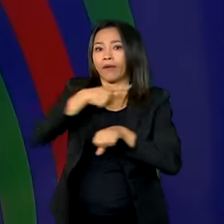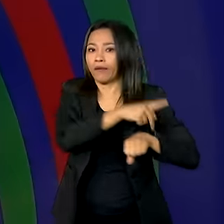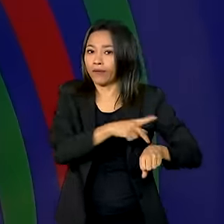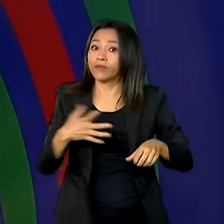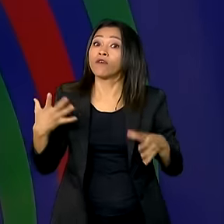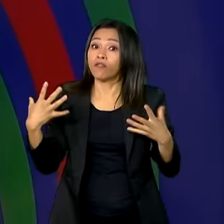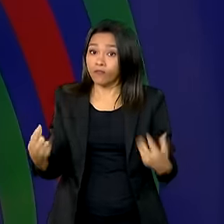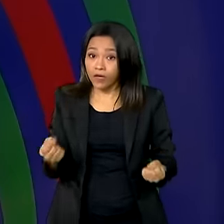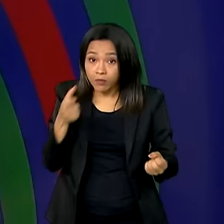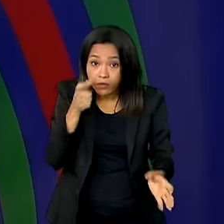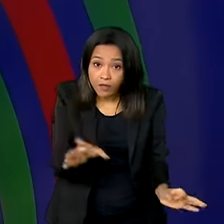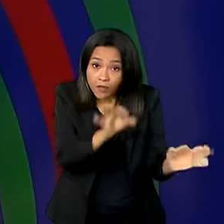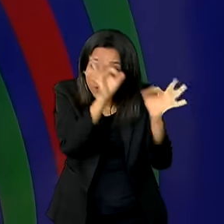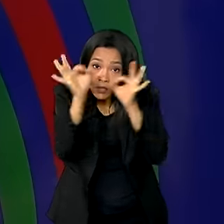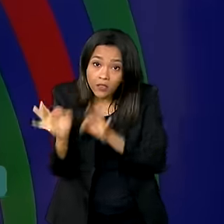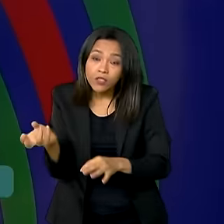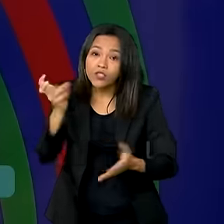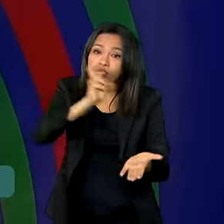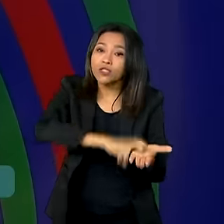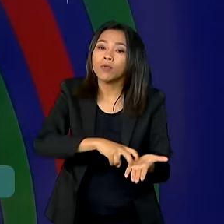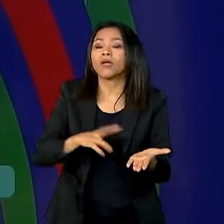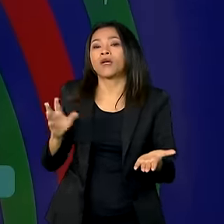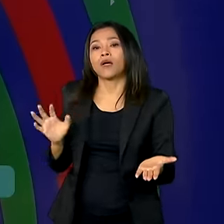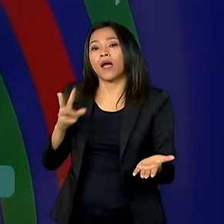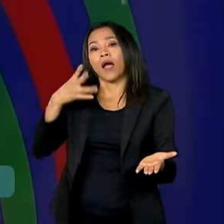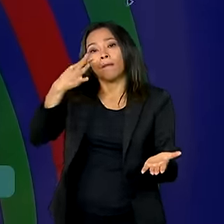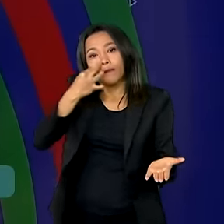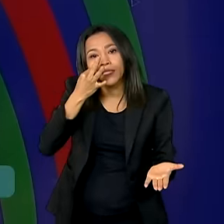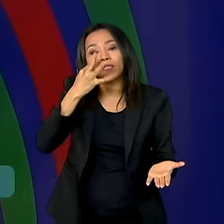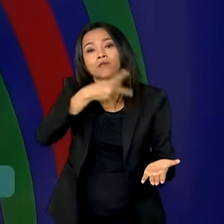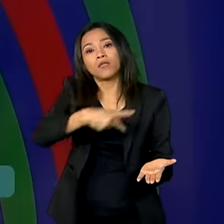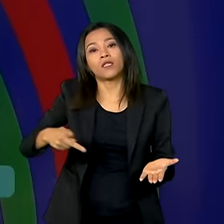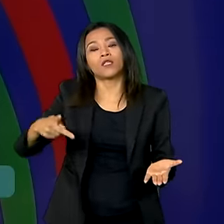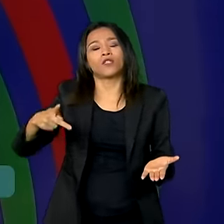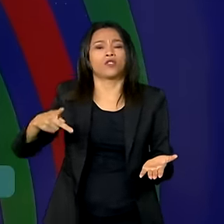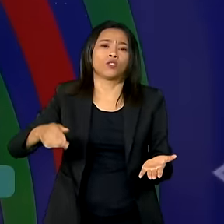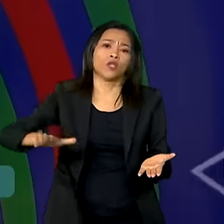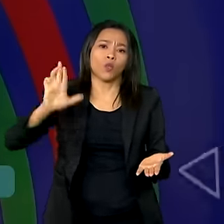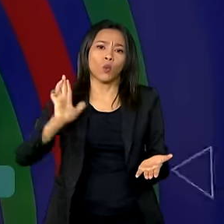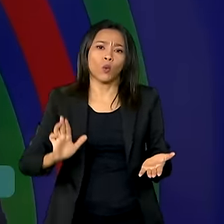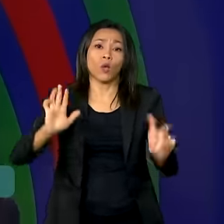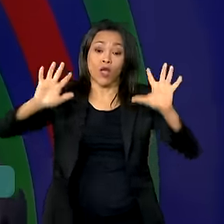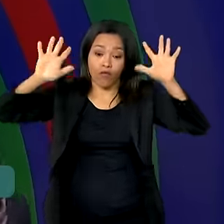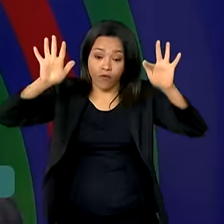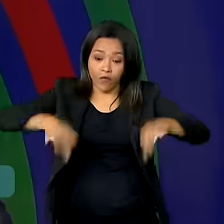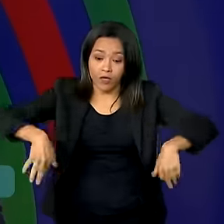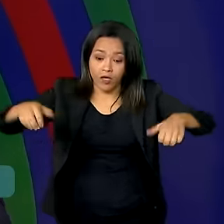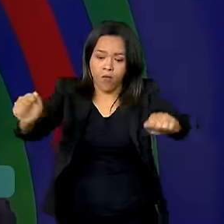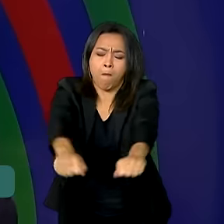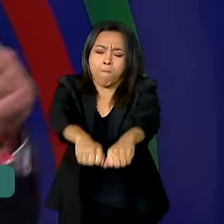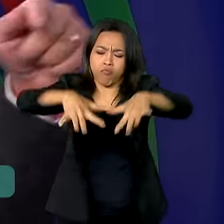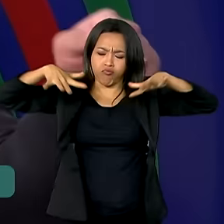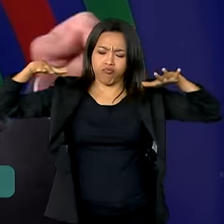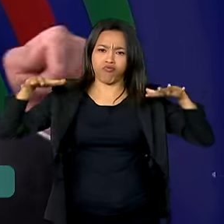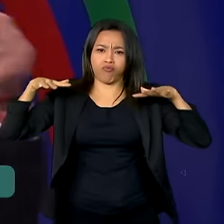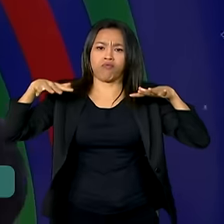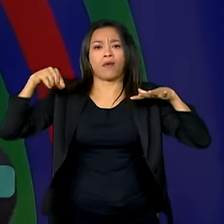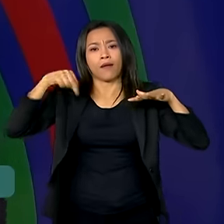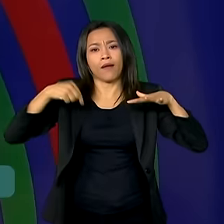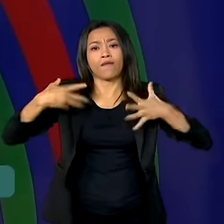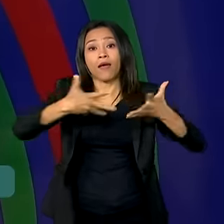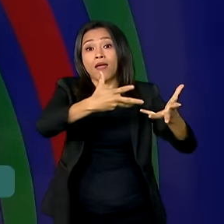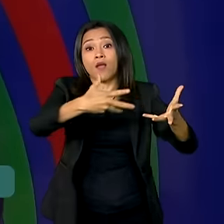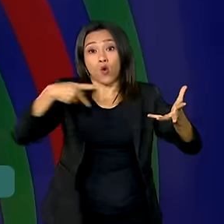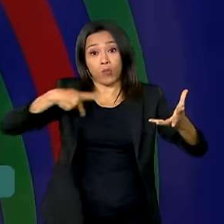acompanhar pela manhã a presença do presidente Lula na plenária final do G20 Social, onde ele vai receber as cartas. O